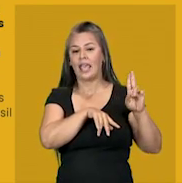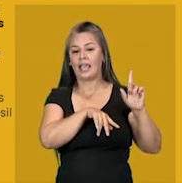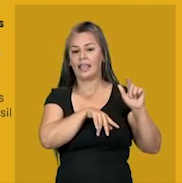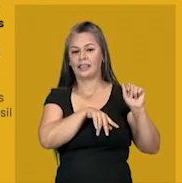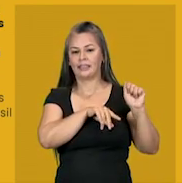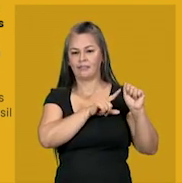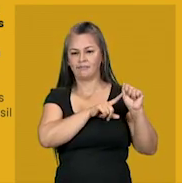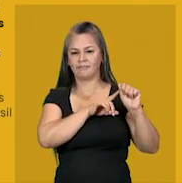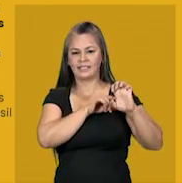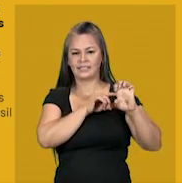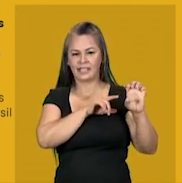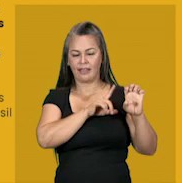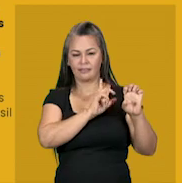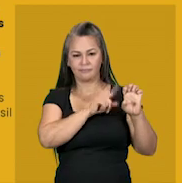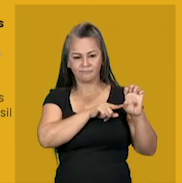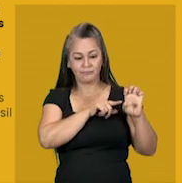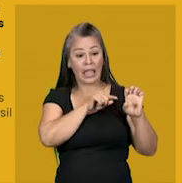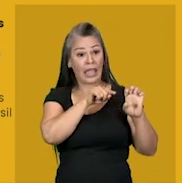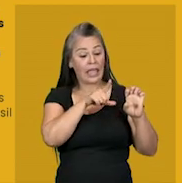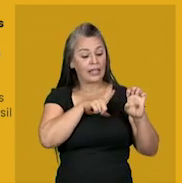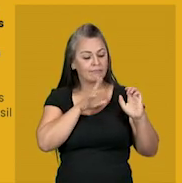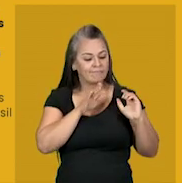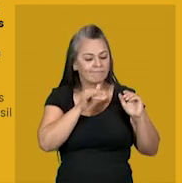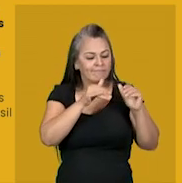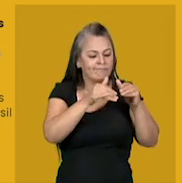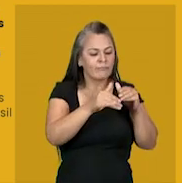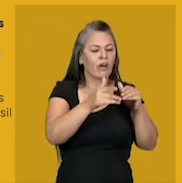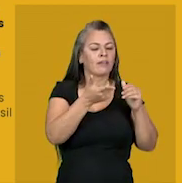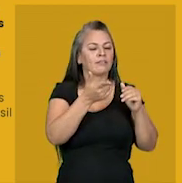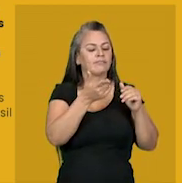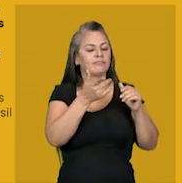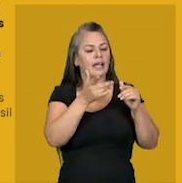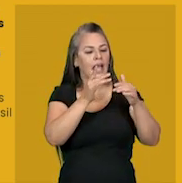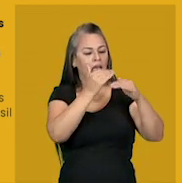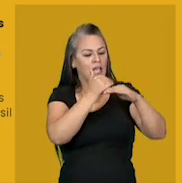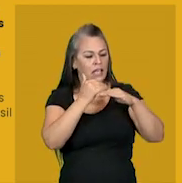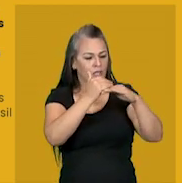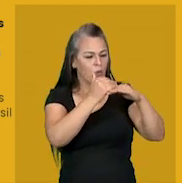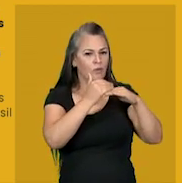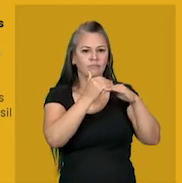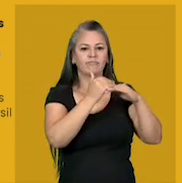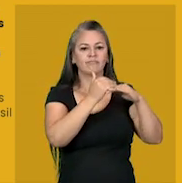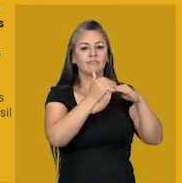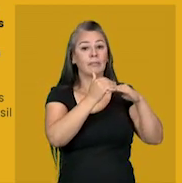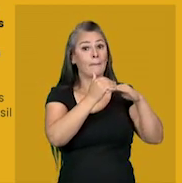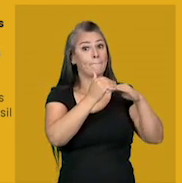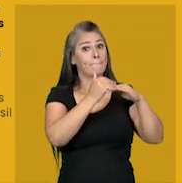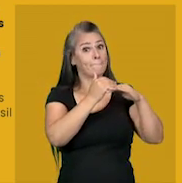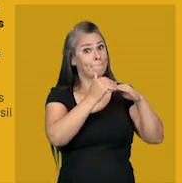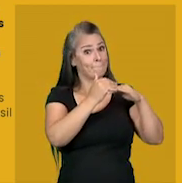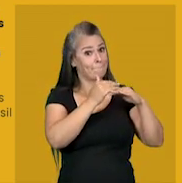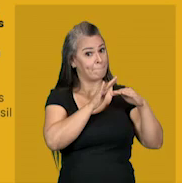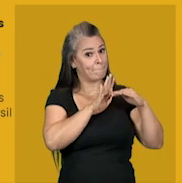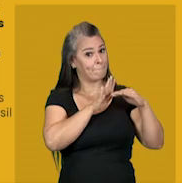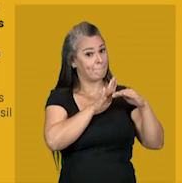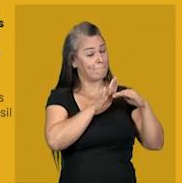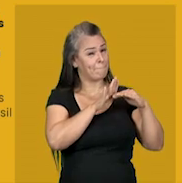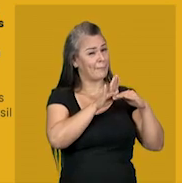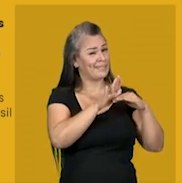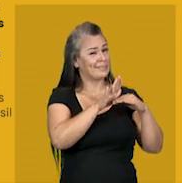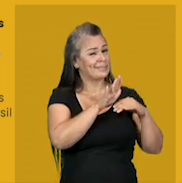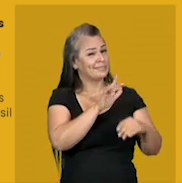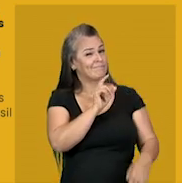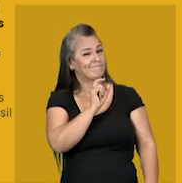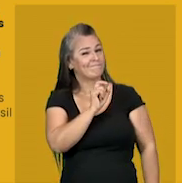ele consegue chegar a uma igualdade formal na lei e real, né? Mas em detrimento de uma liberdade,